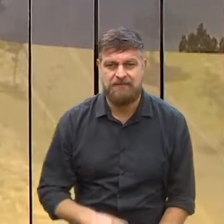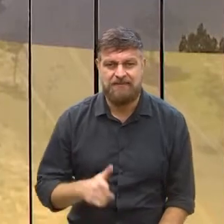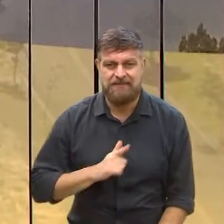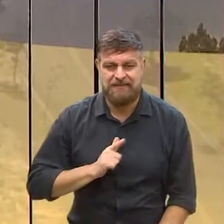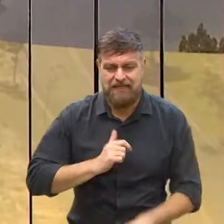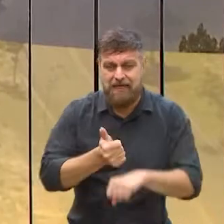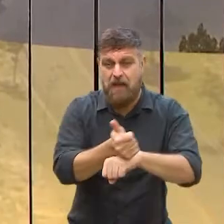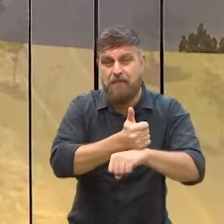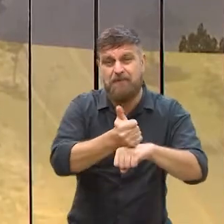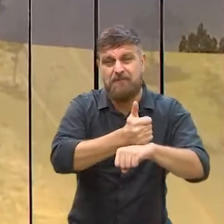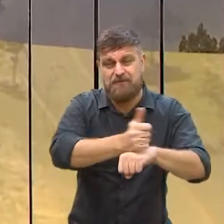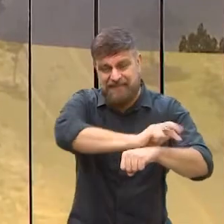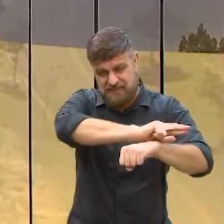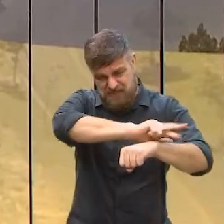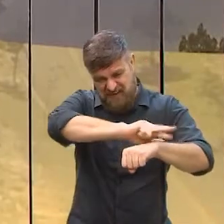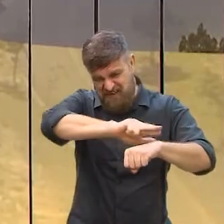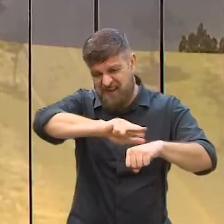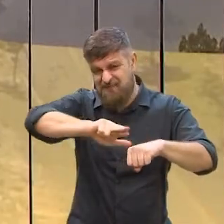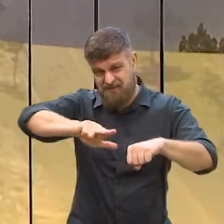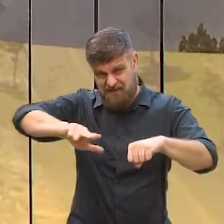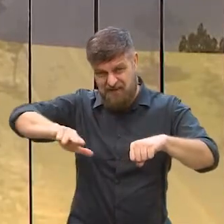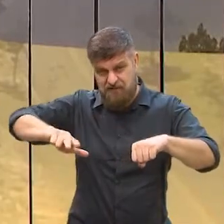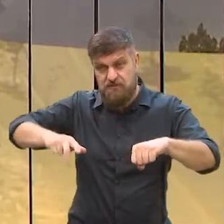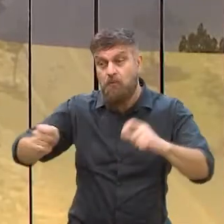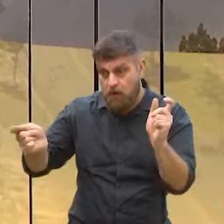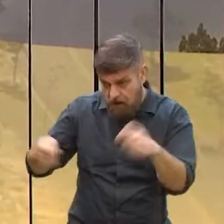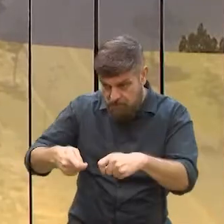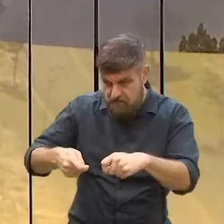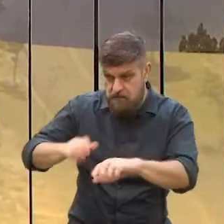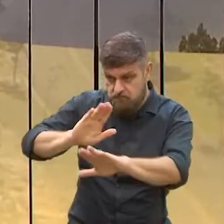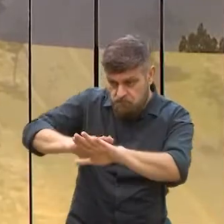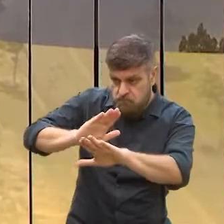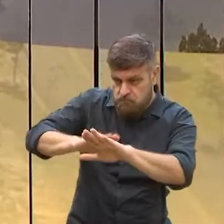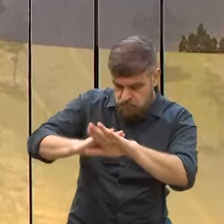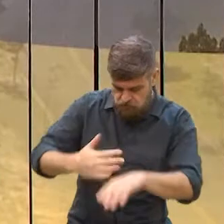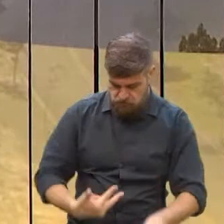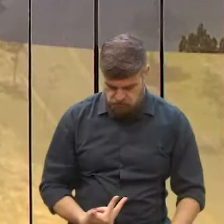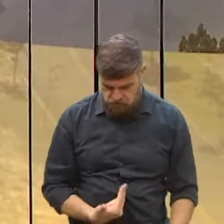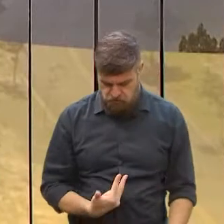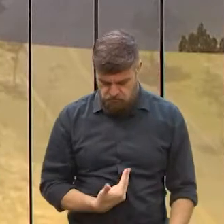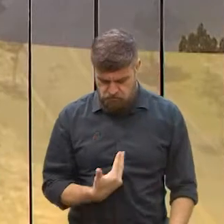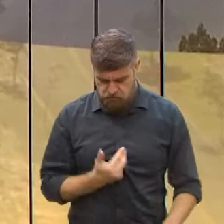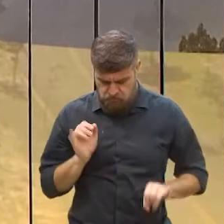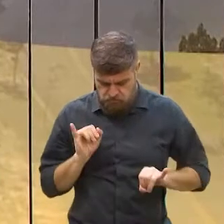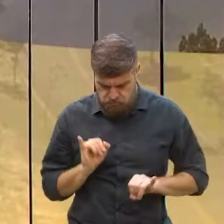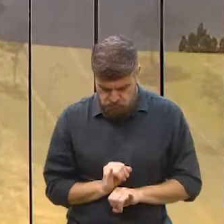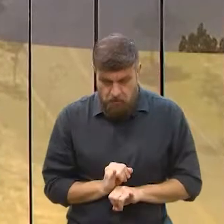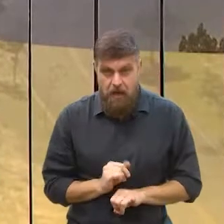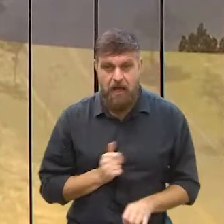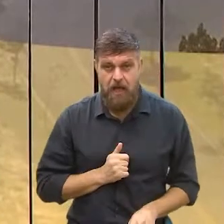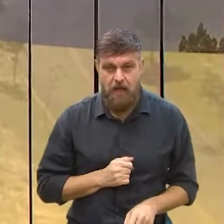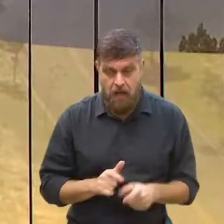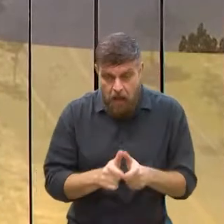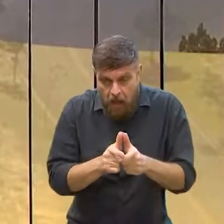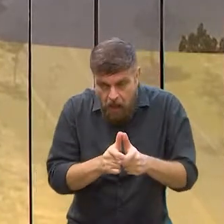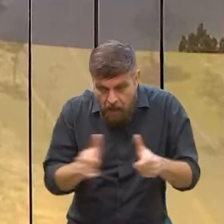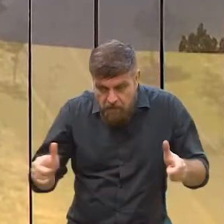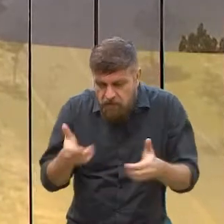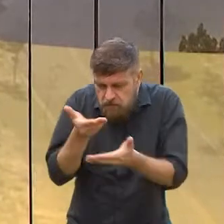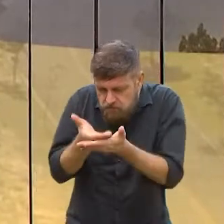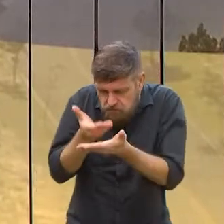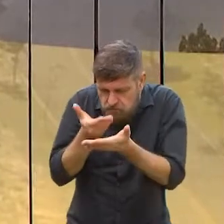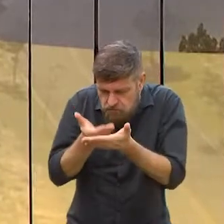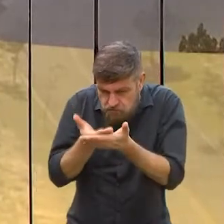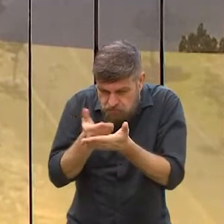vários profissionais bem capacitados para atuar, né? A grande maioria tem uma formação boa, né?